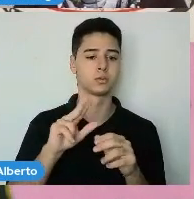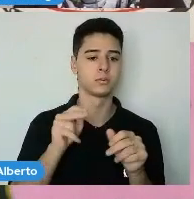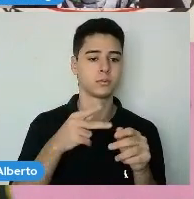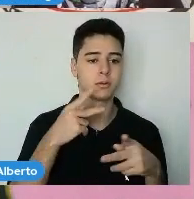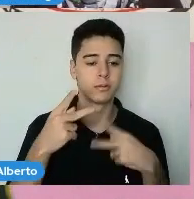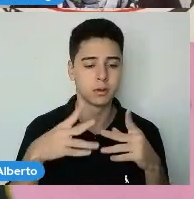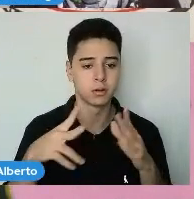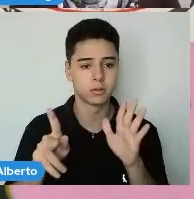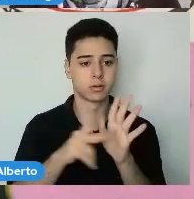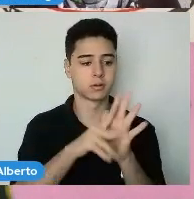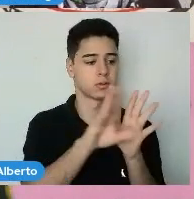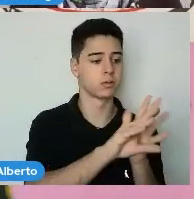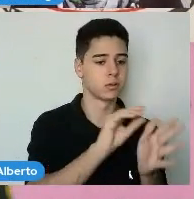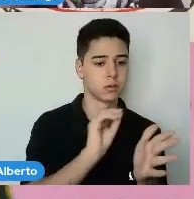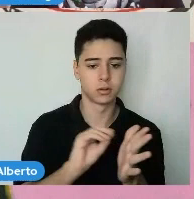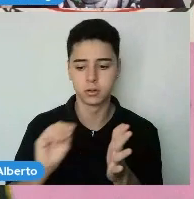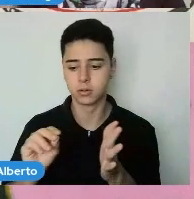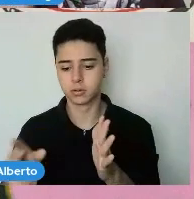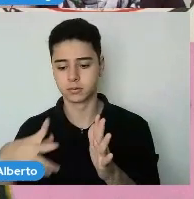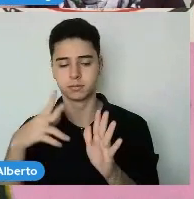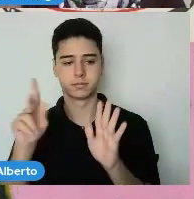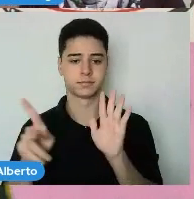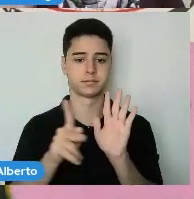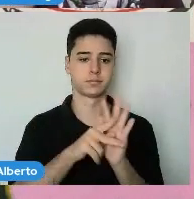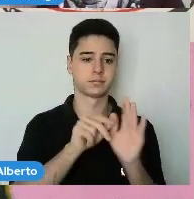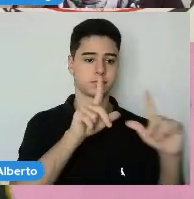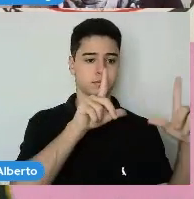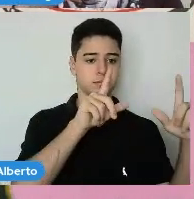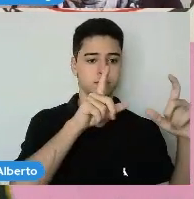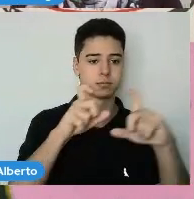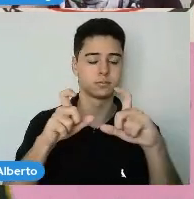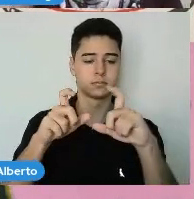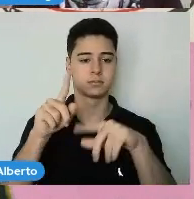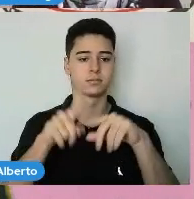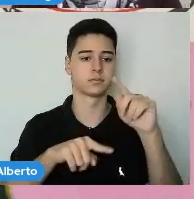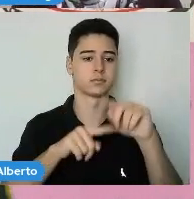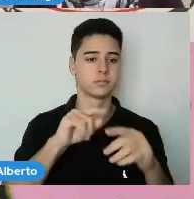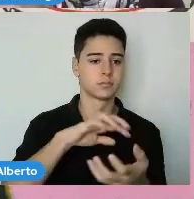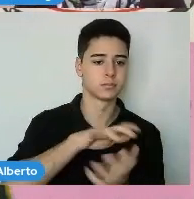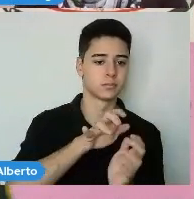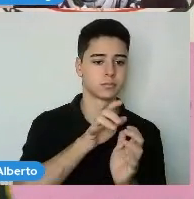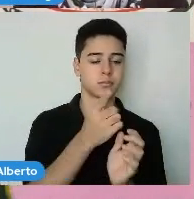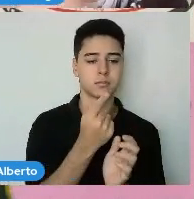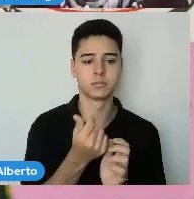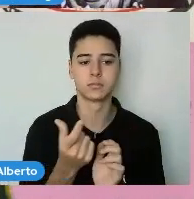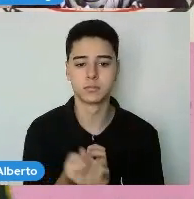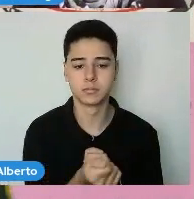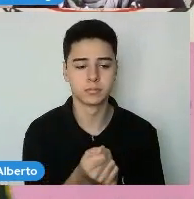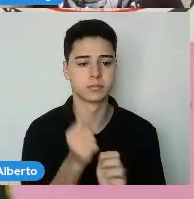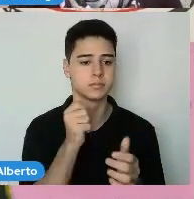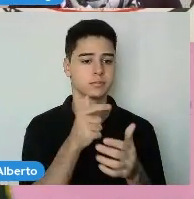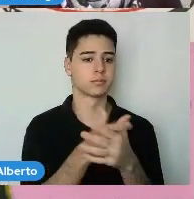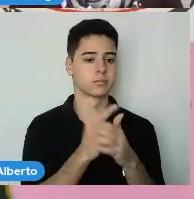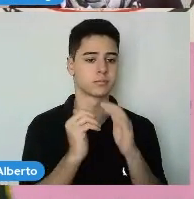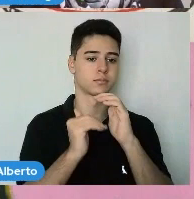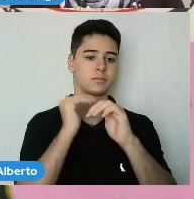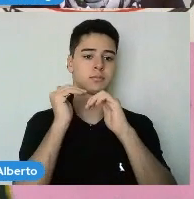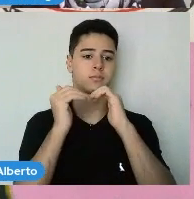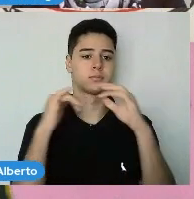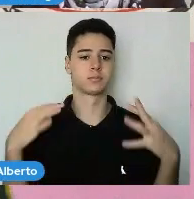da apropriação, né? Porque ele se apropria da imagem de um produto de mercado, um produto de consumo, para construir